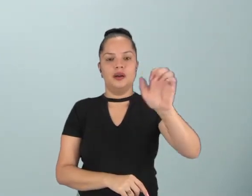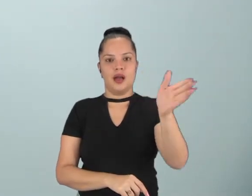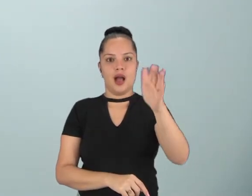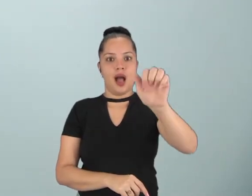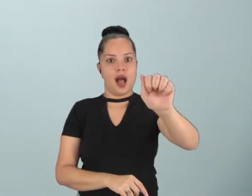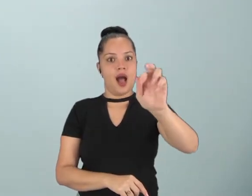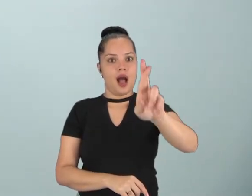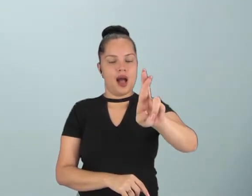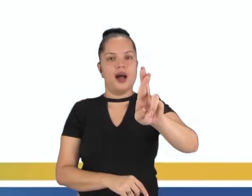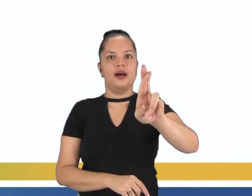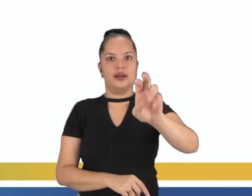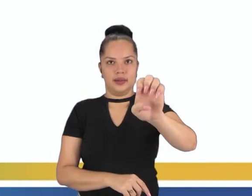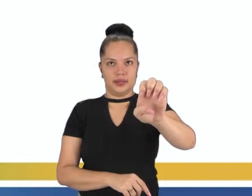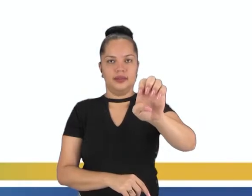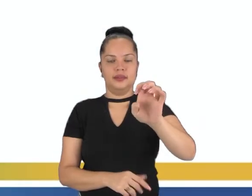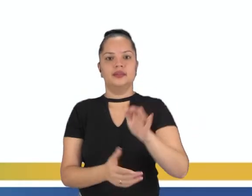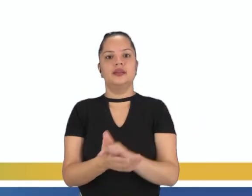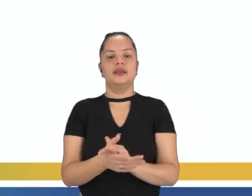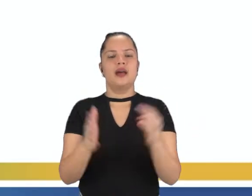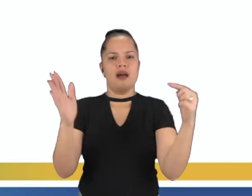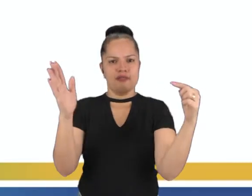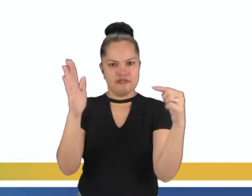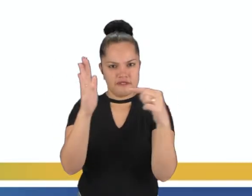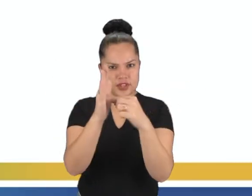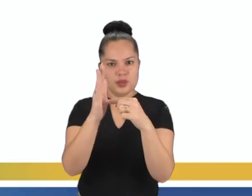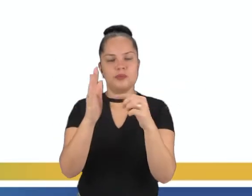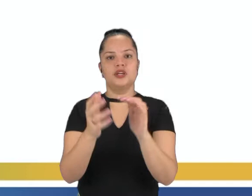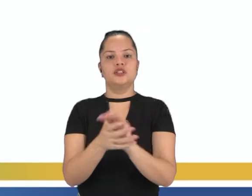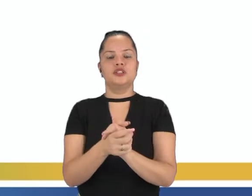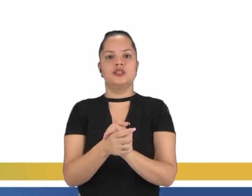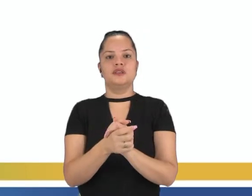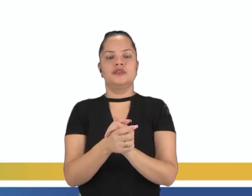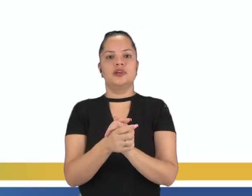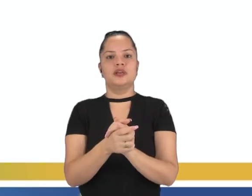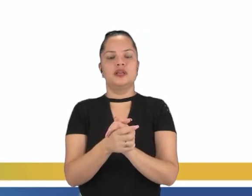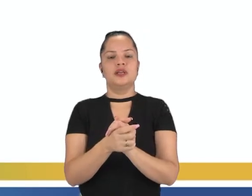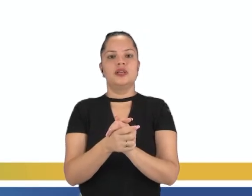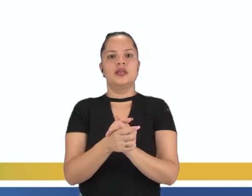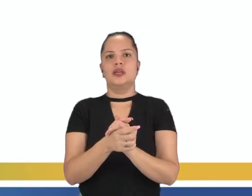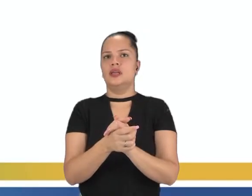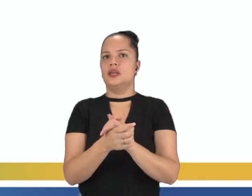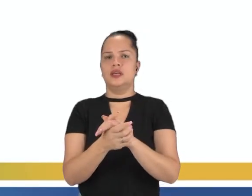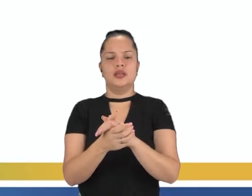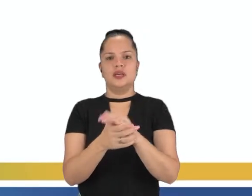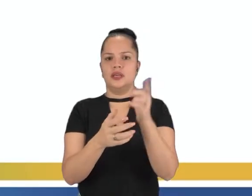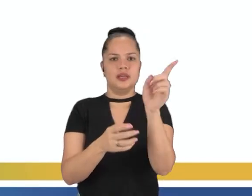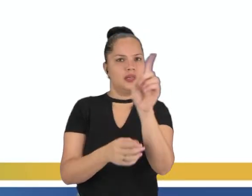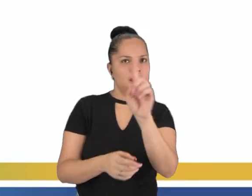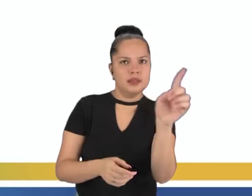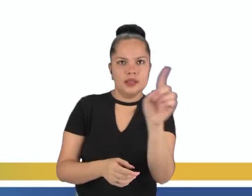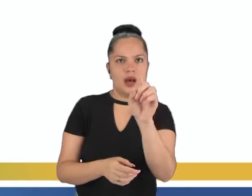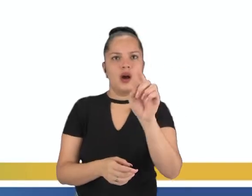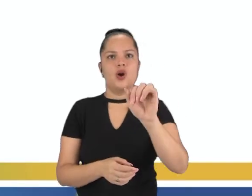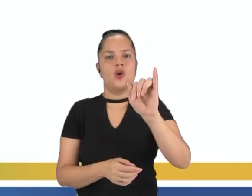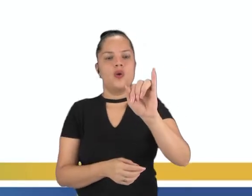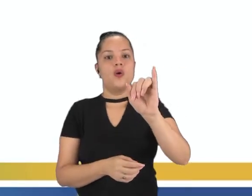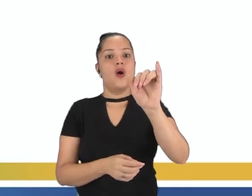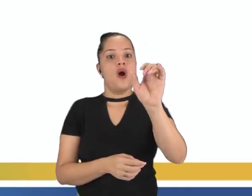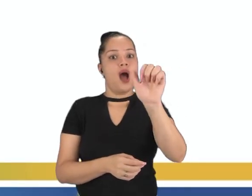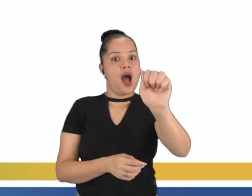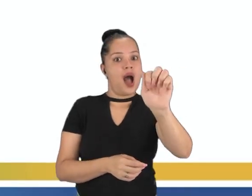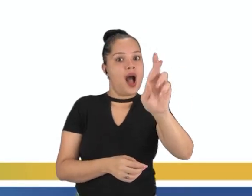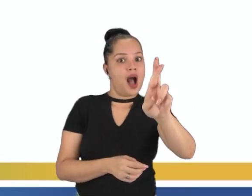Na parte negativa, there aren't. E na parte interrogativa, are there. Vão inverter essas duas palavrinhas de